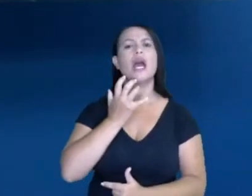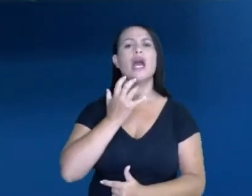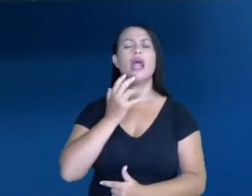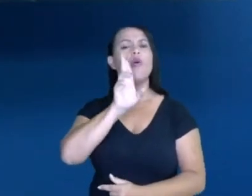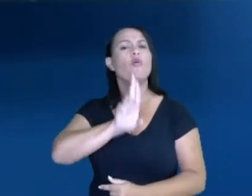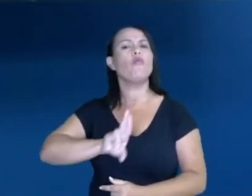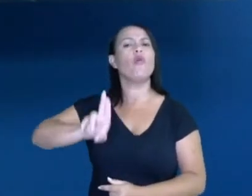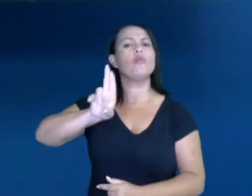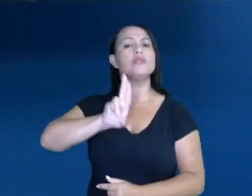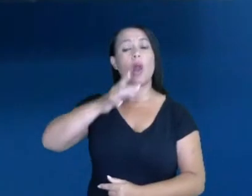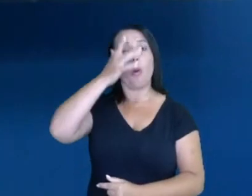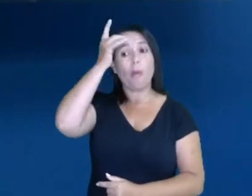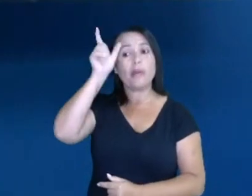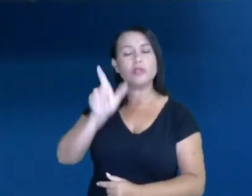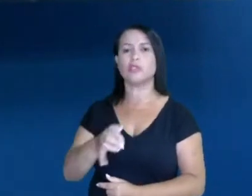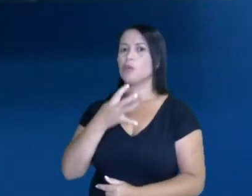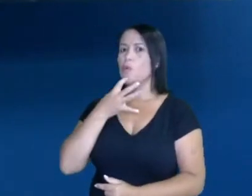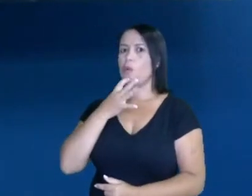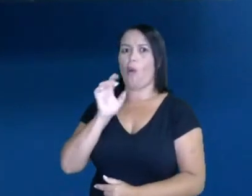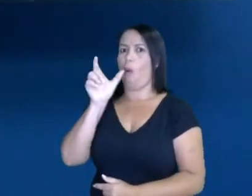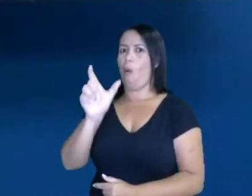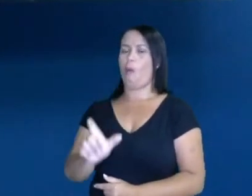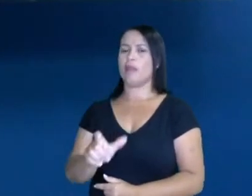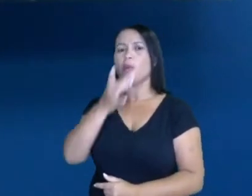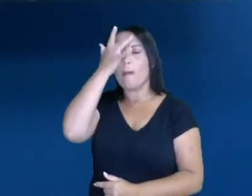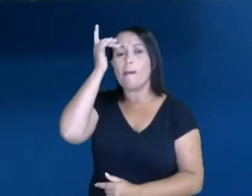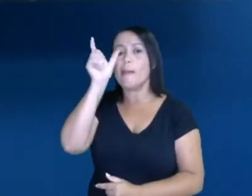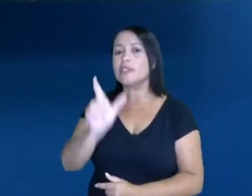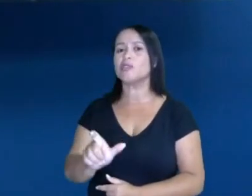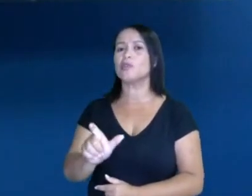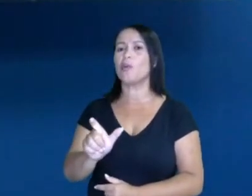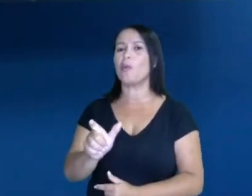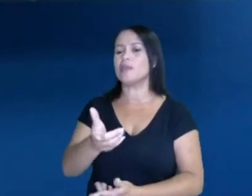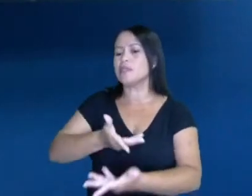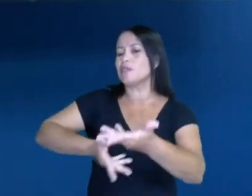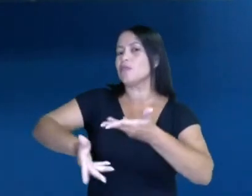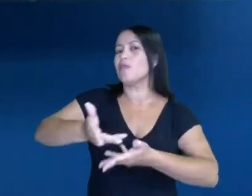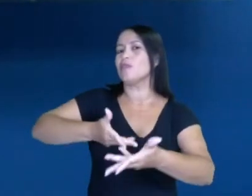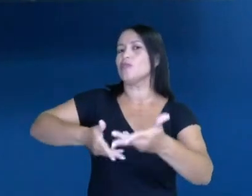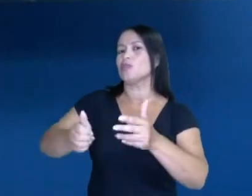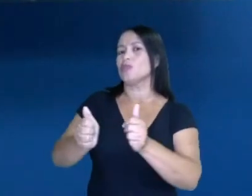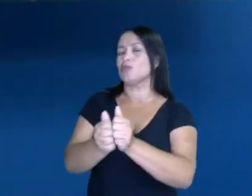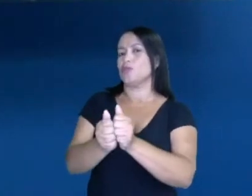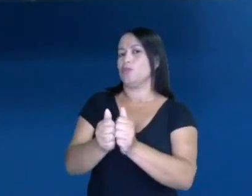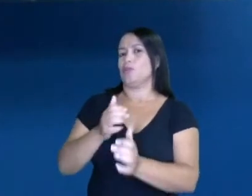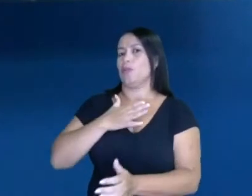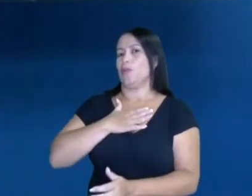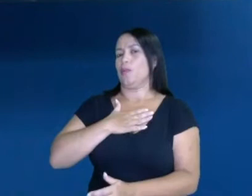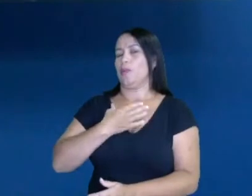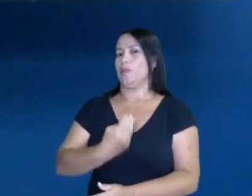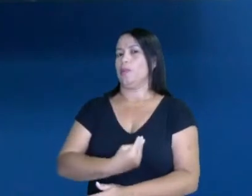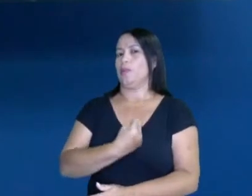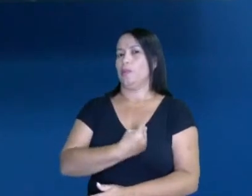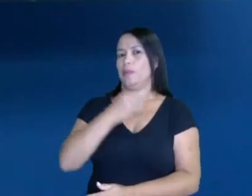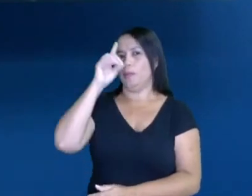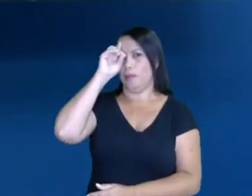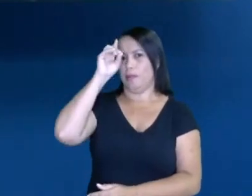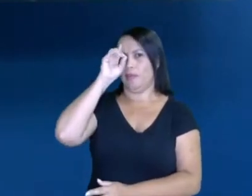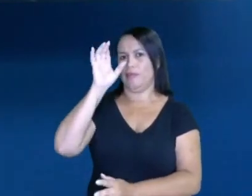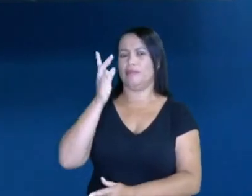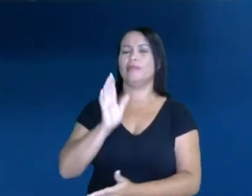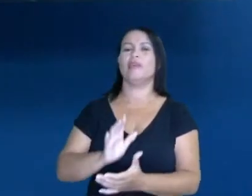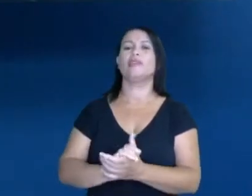vou utilizar com pessoas desconhecidas, com pessoas que não fazem parte da minha intimidade, do meu